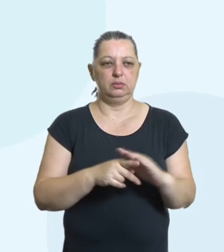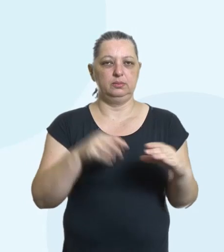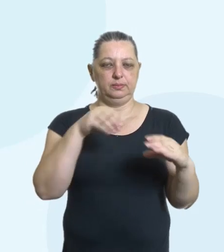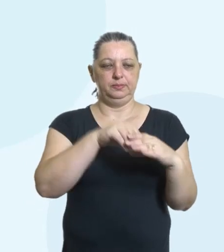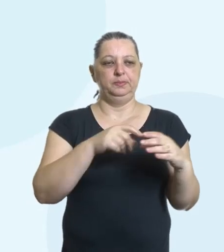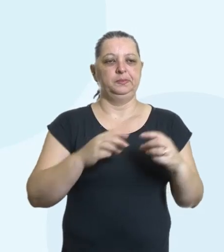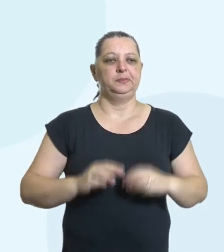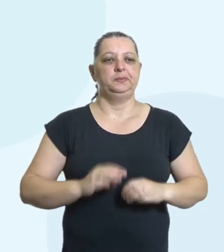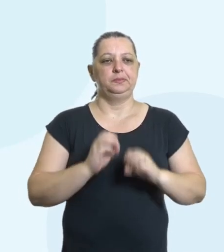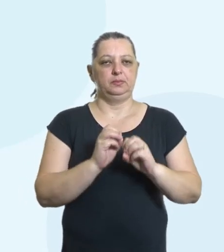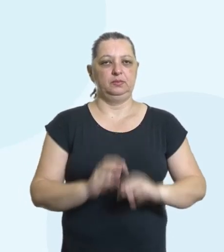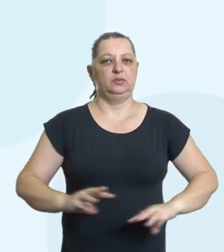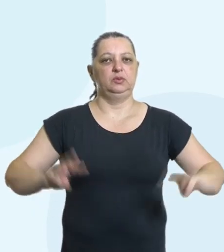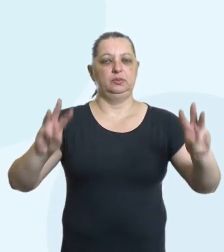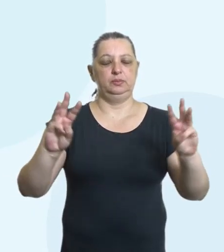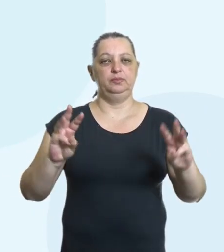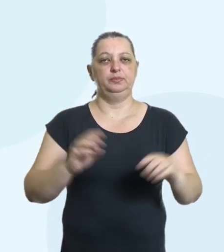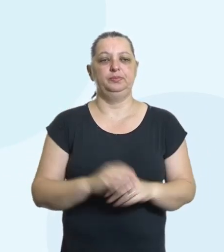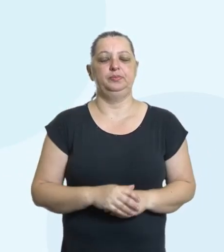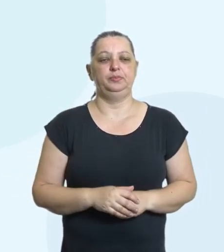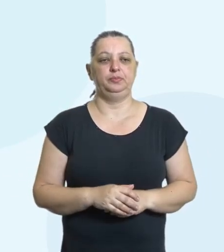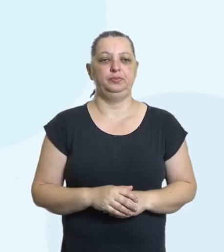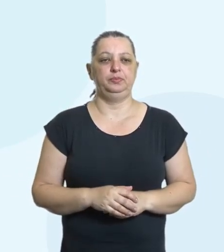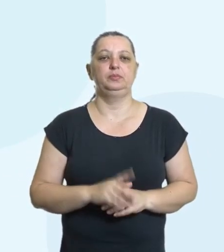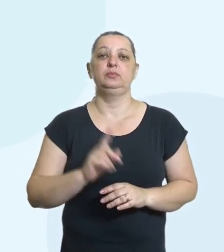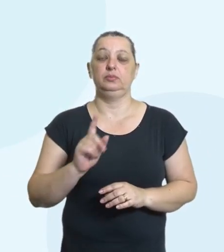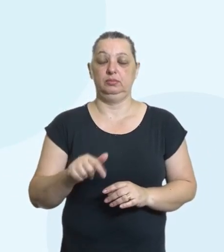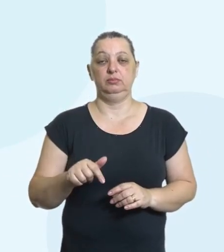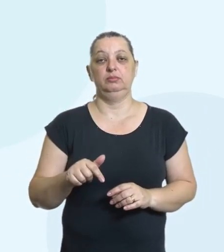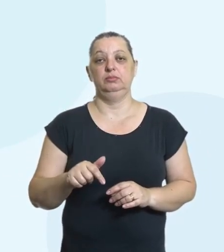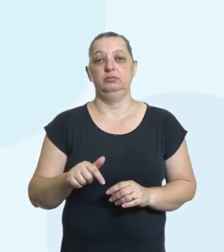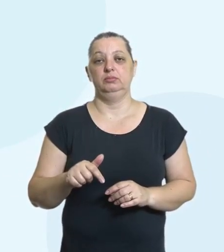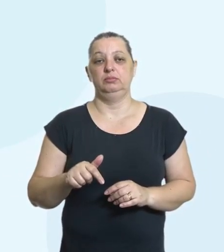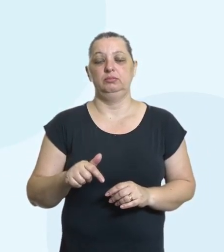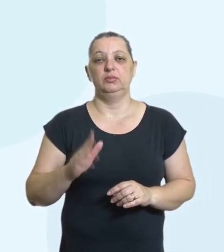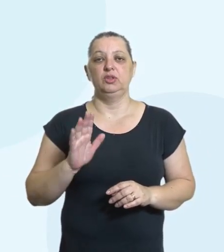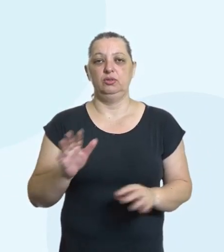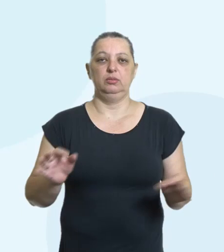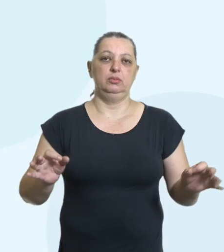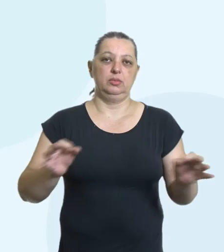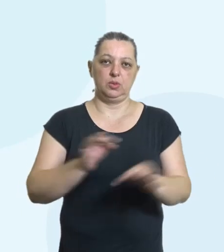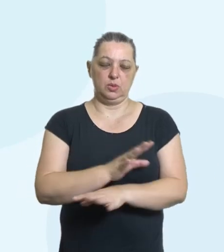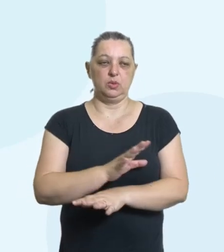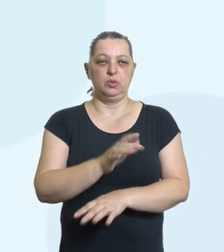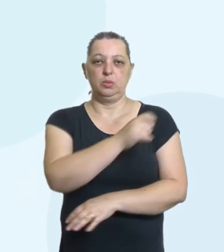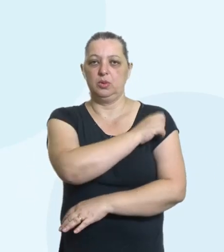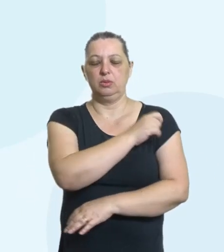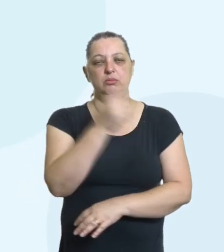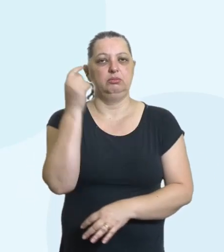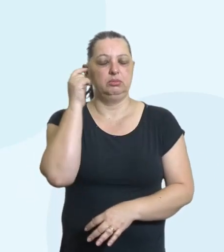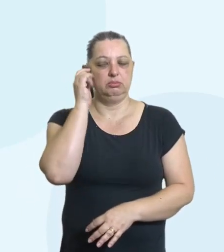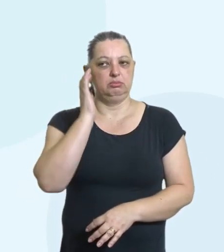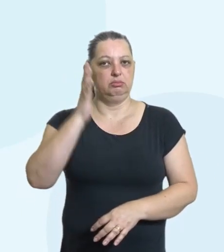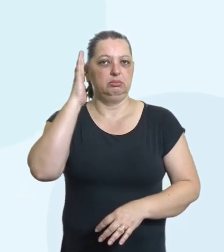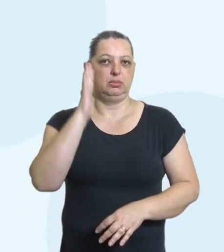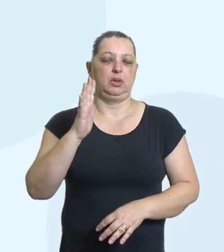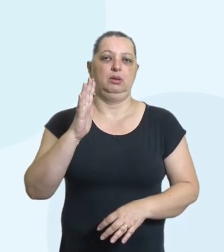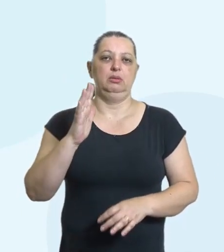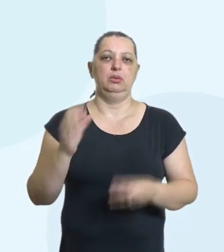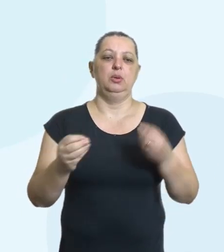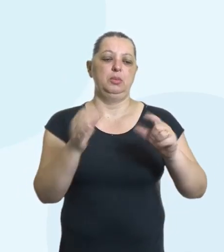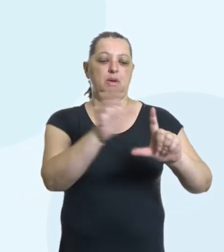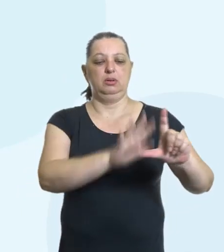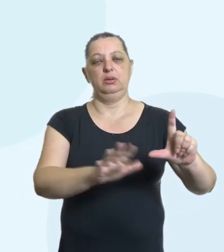no site e tal. Isso é o que basta para o aluno fazer uma ideia dessa imagem e